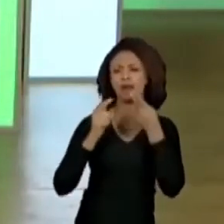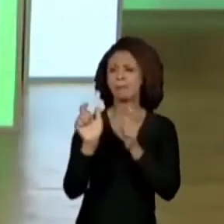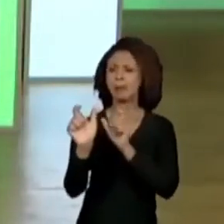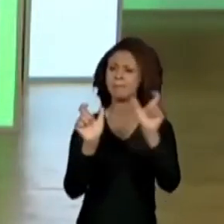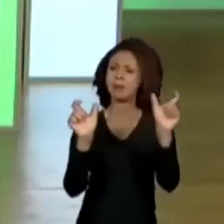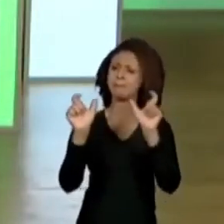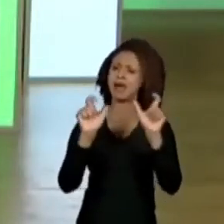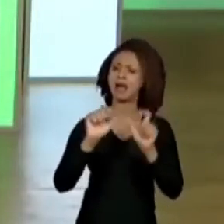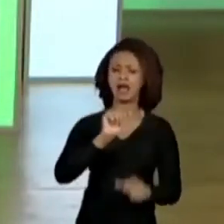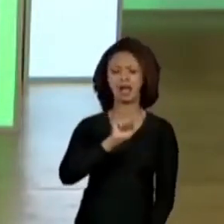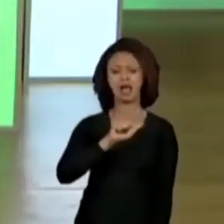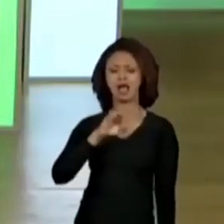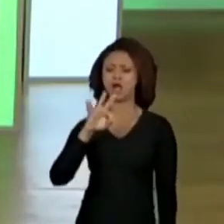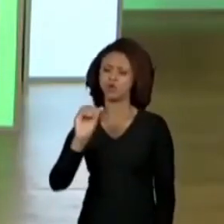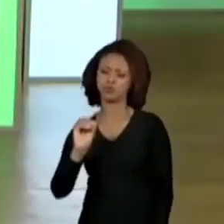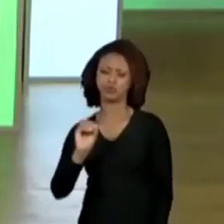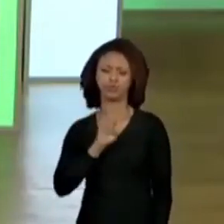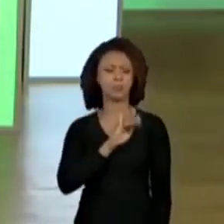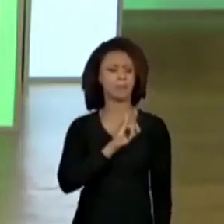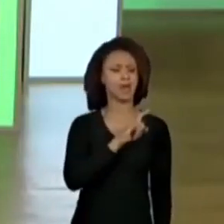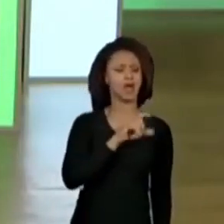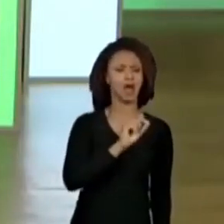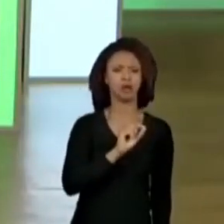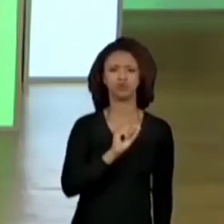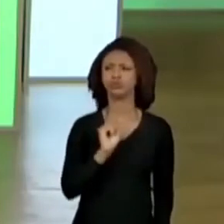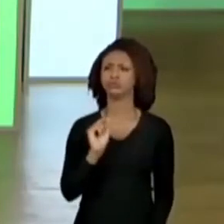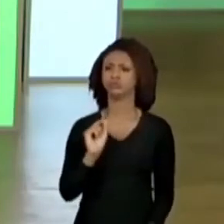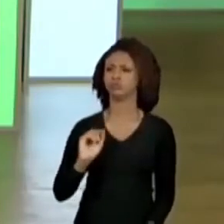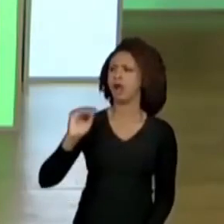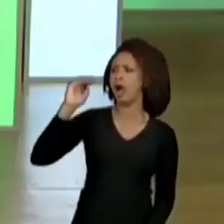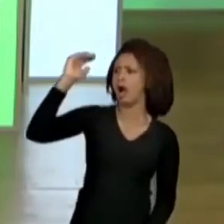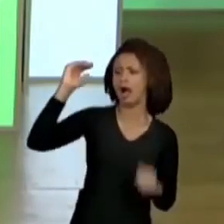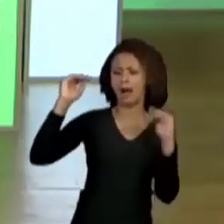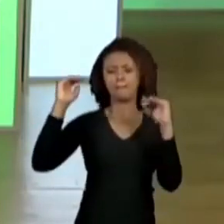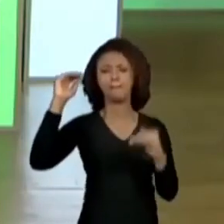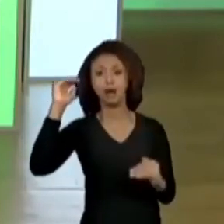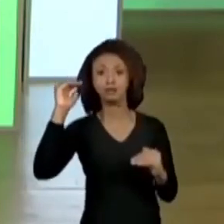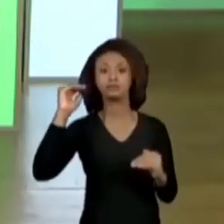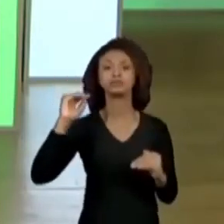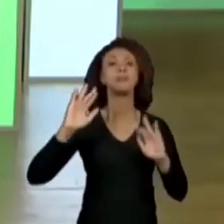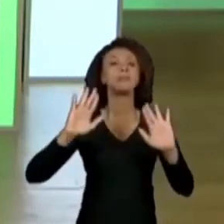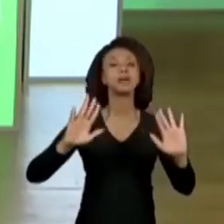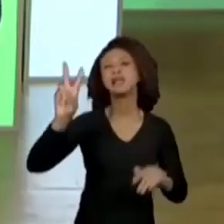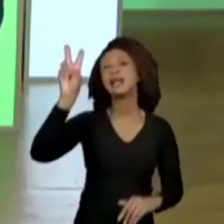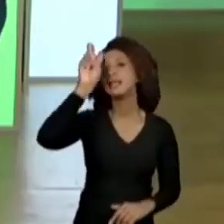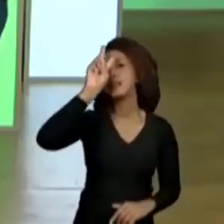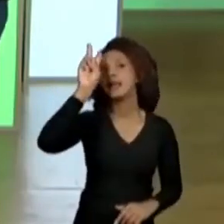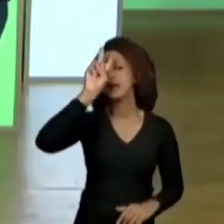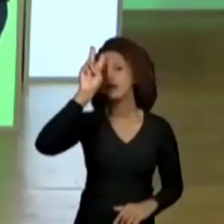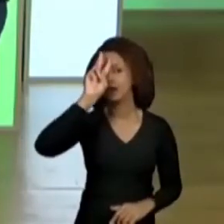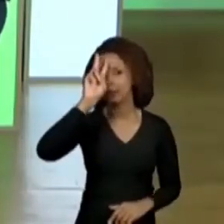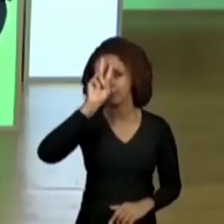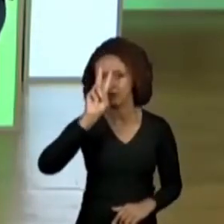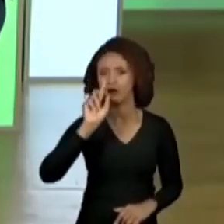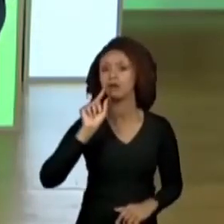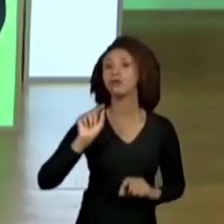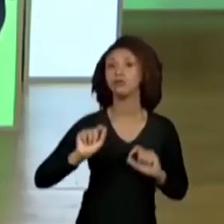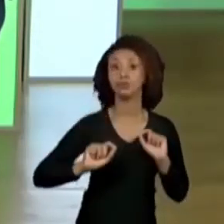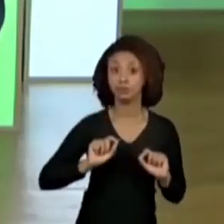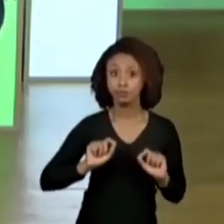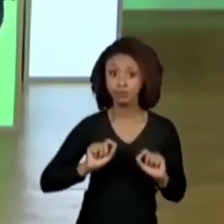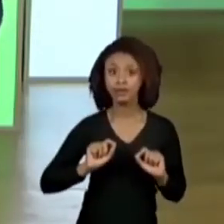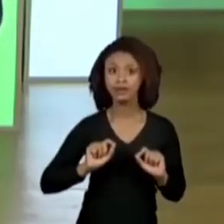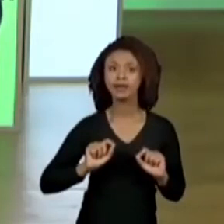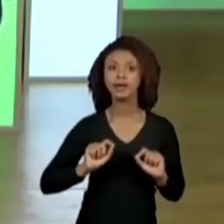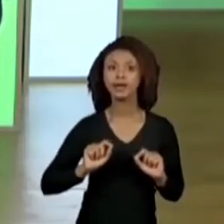Mais alto, mais baixo. Vamos relembrar um pouquinho em cada um, né? Em cada... Na verdade,